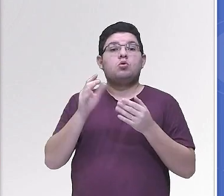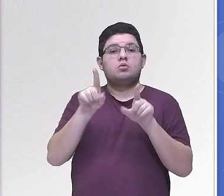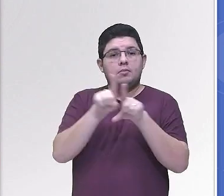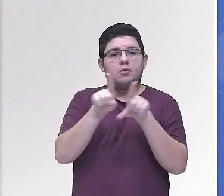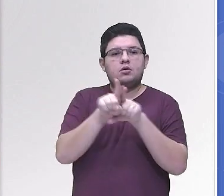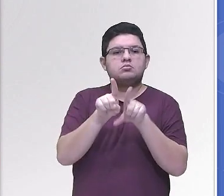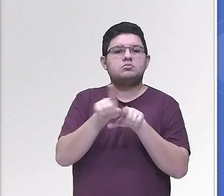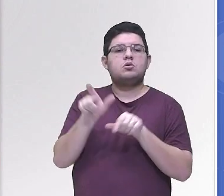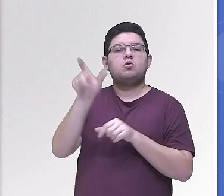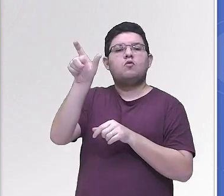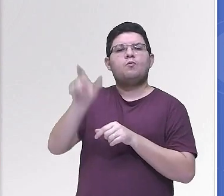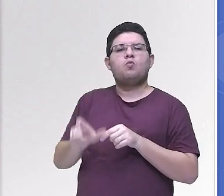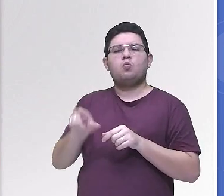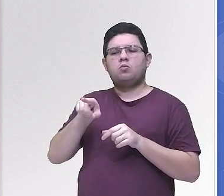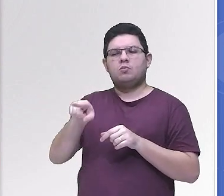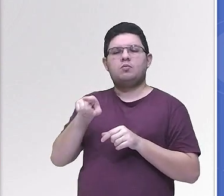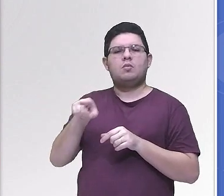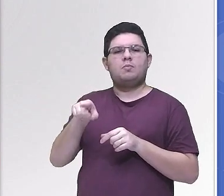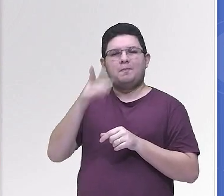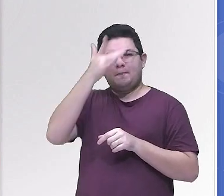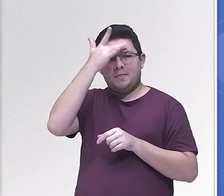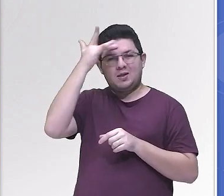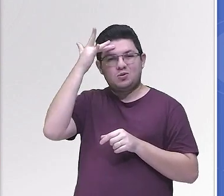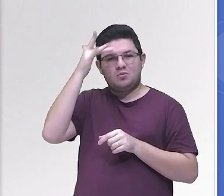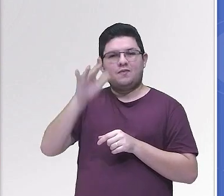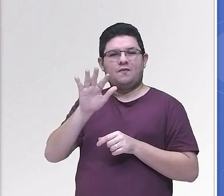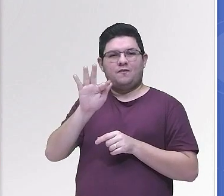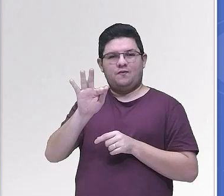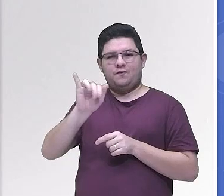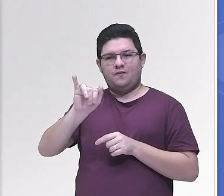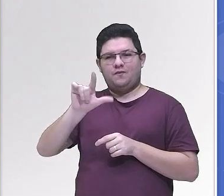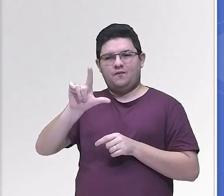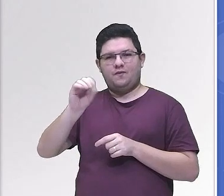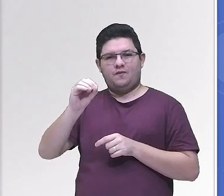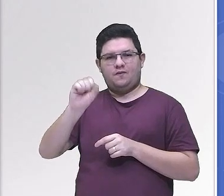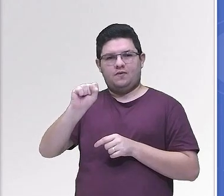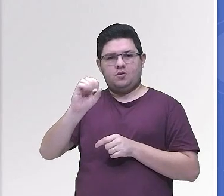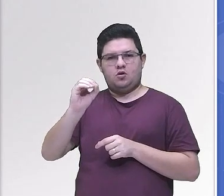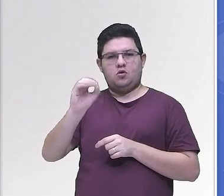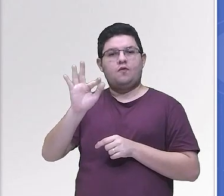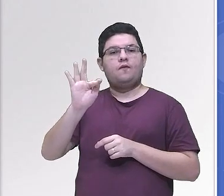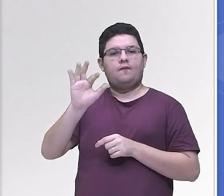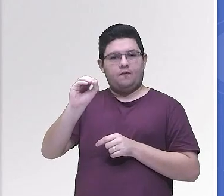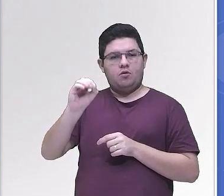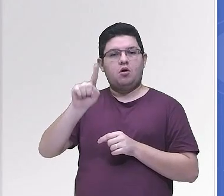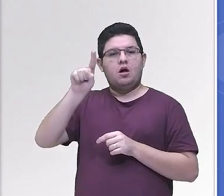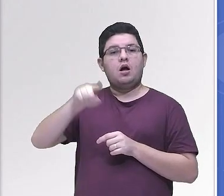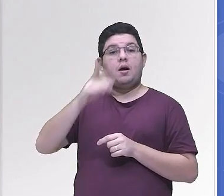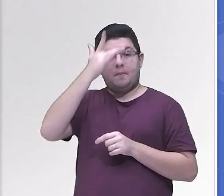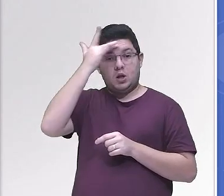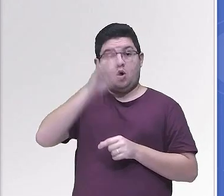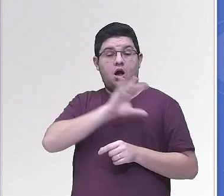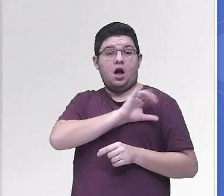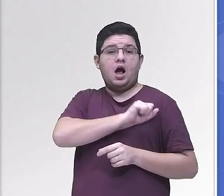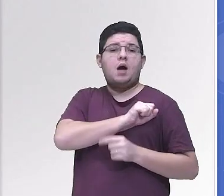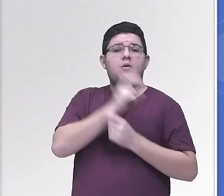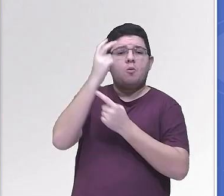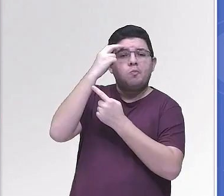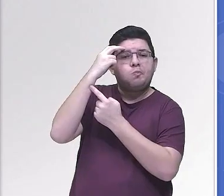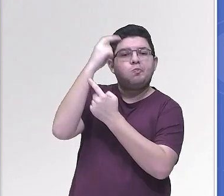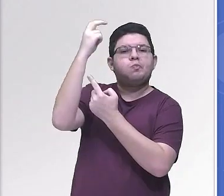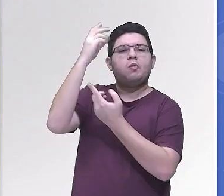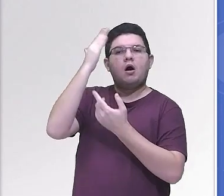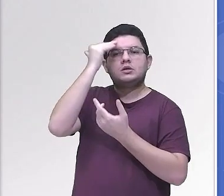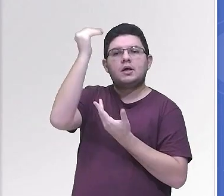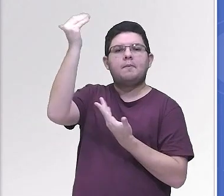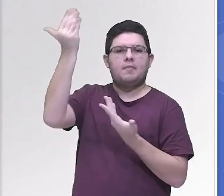Isso é muito importante. Quer ver? Veja só, quando eu estou falando essa ideia do filia, da